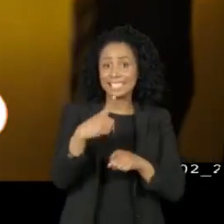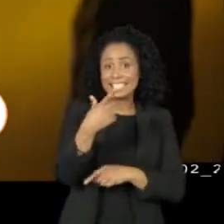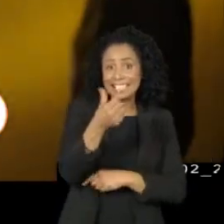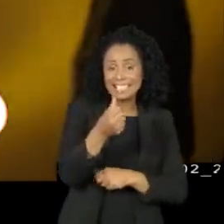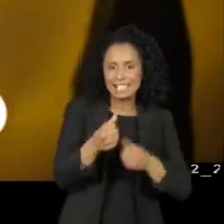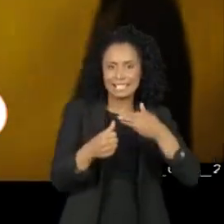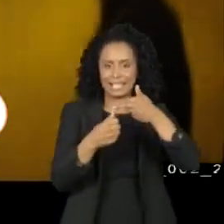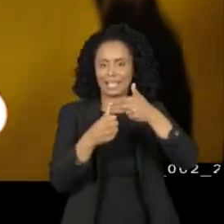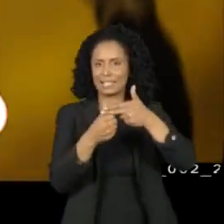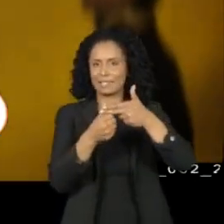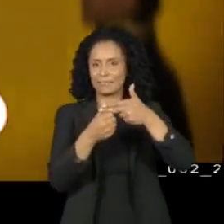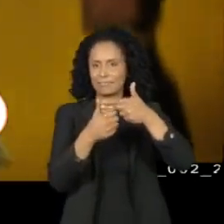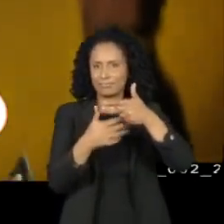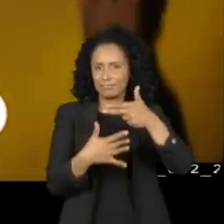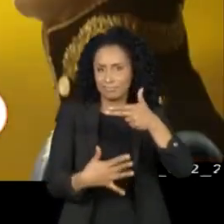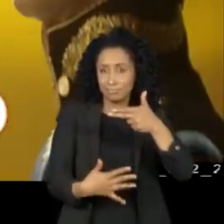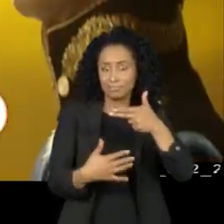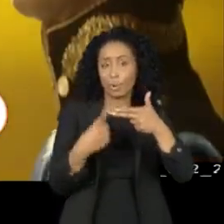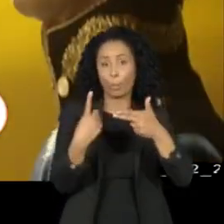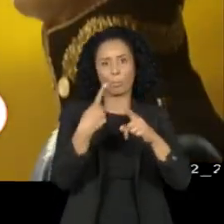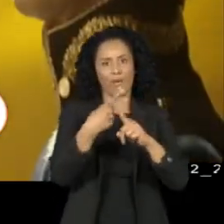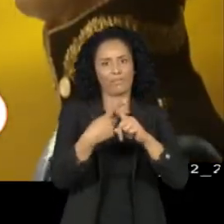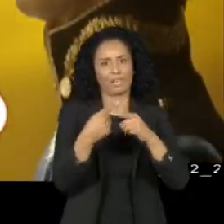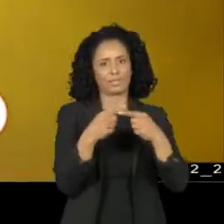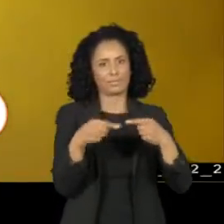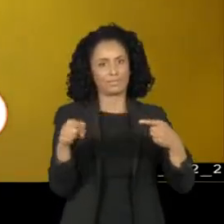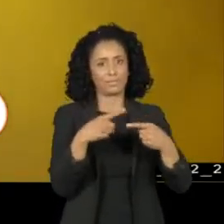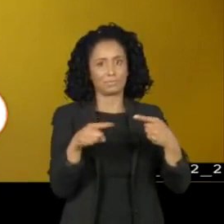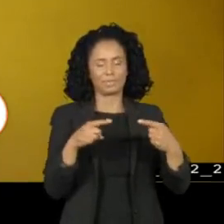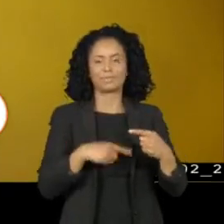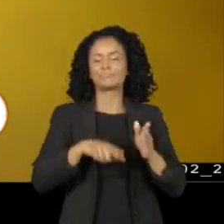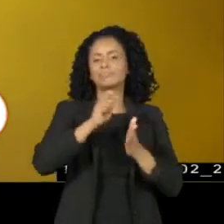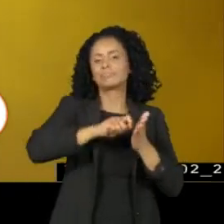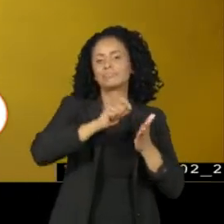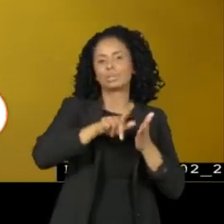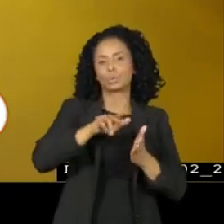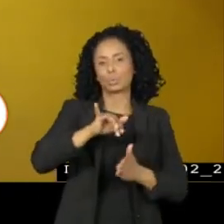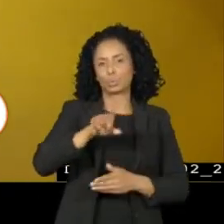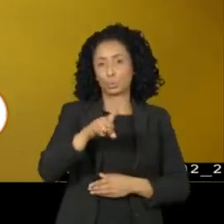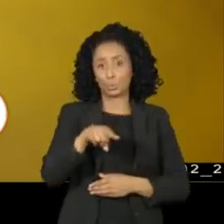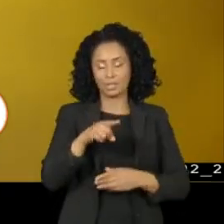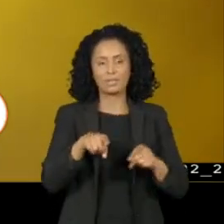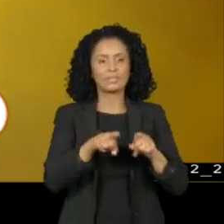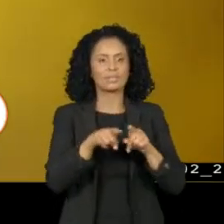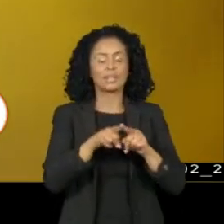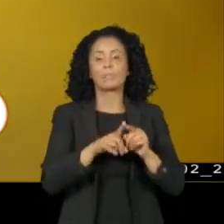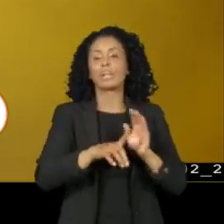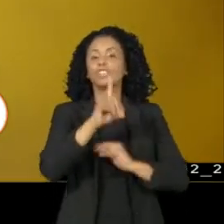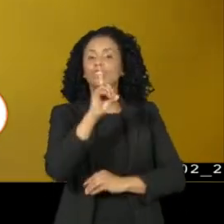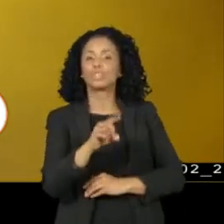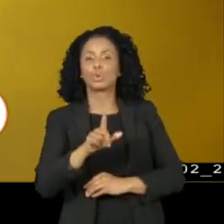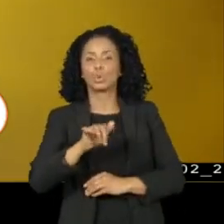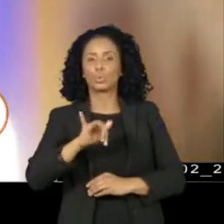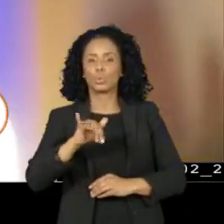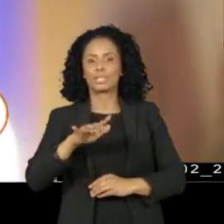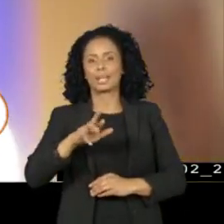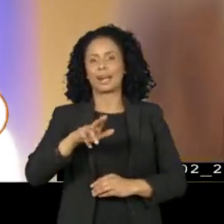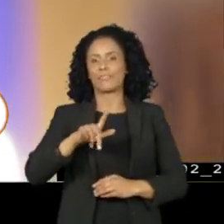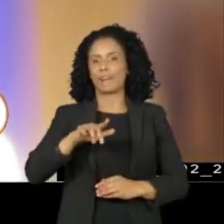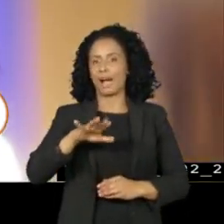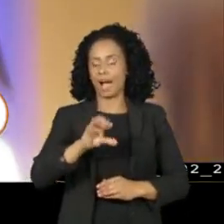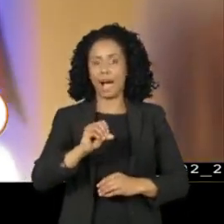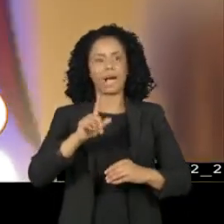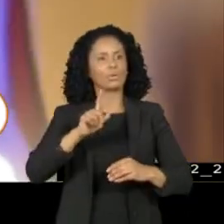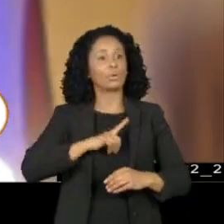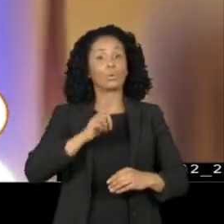episódios exibidos uma vez por semana. Escrita por Luiz Alberto Abreu e dirigida por Luiz Fernando Carvalho, a minissérie conta com